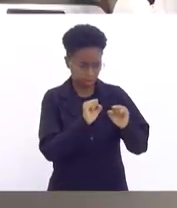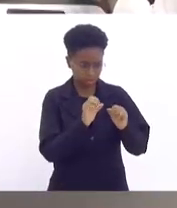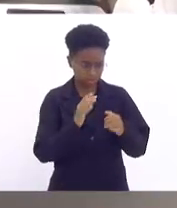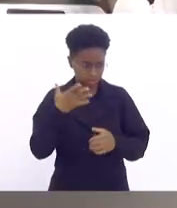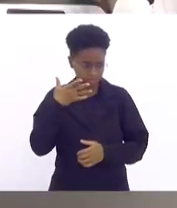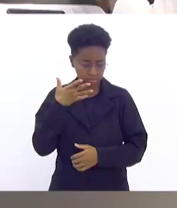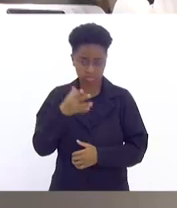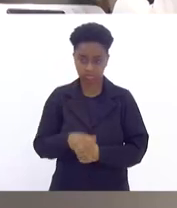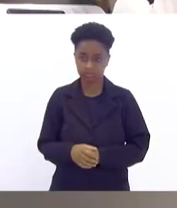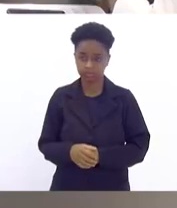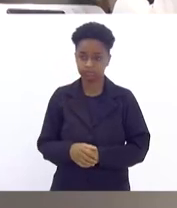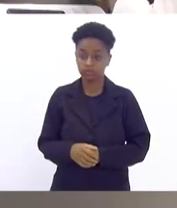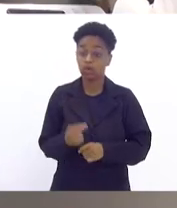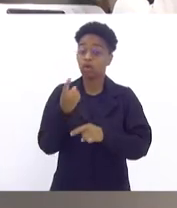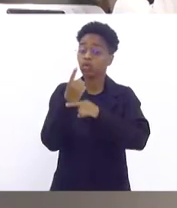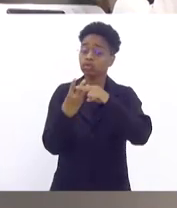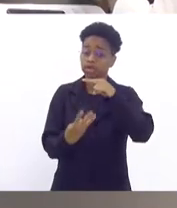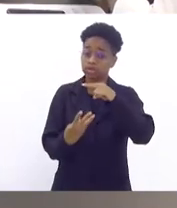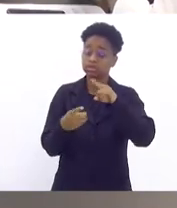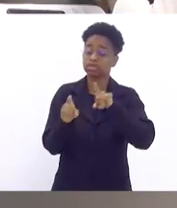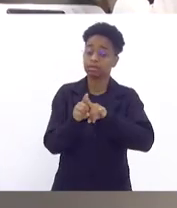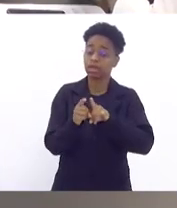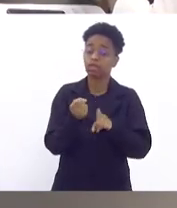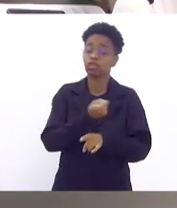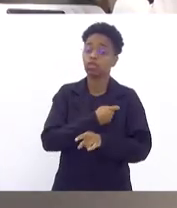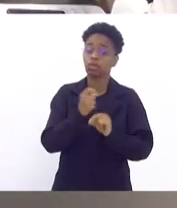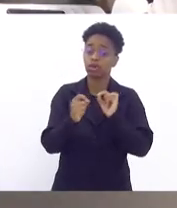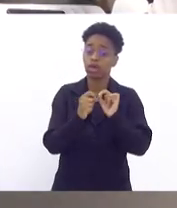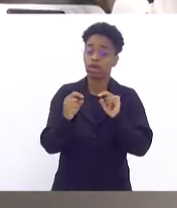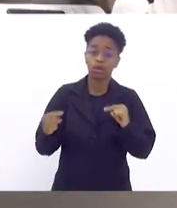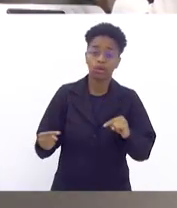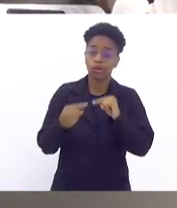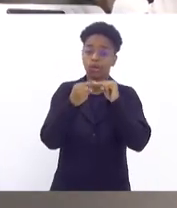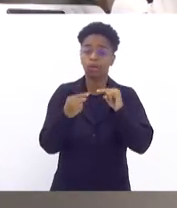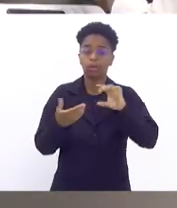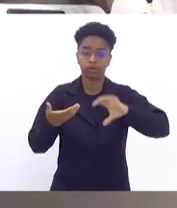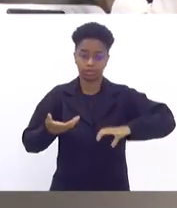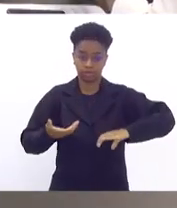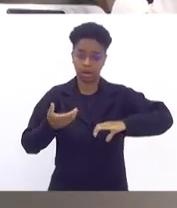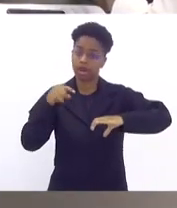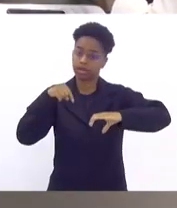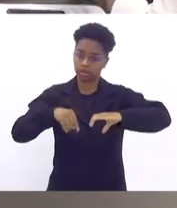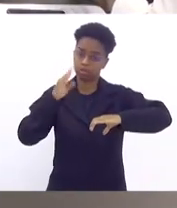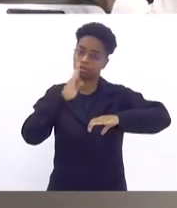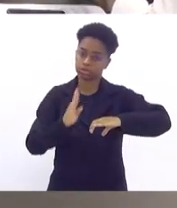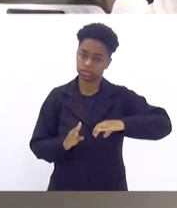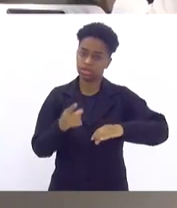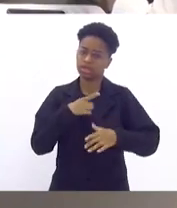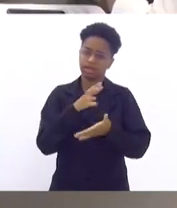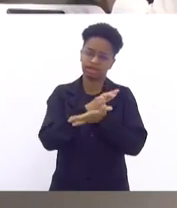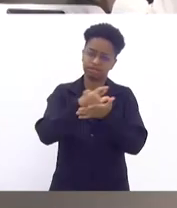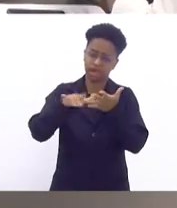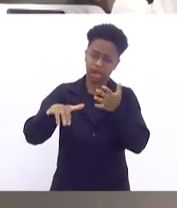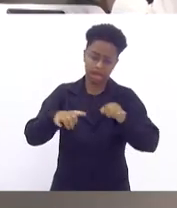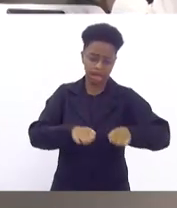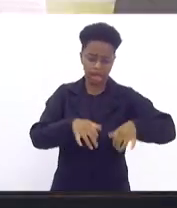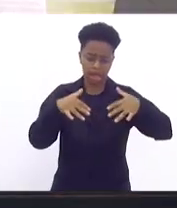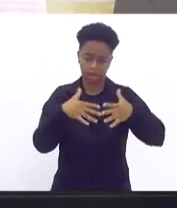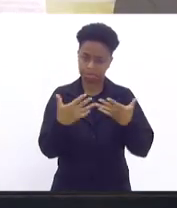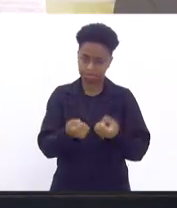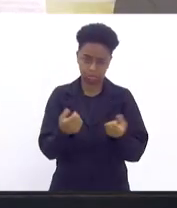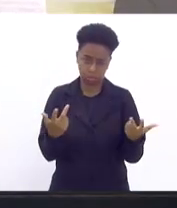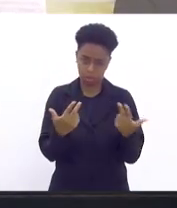o número de um terço o número consagrado que é o regramento do congresso nacional brasileiro e adotado por diversas assembleias